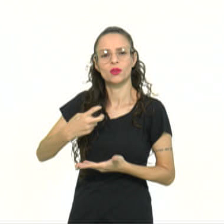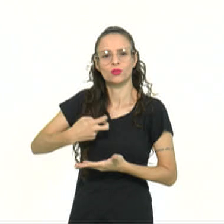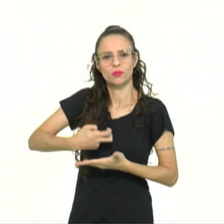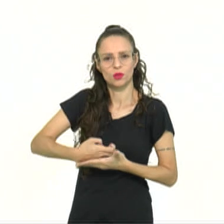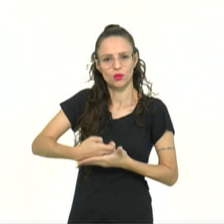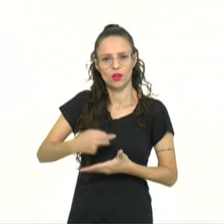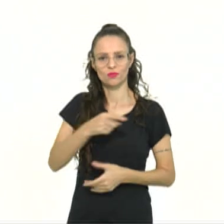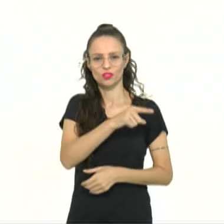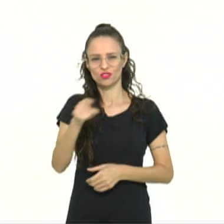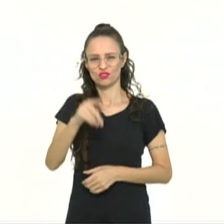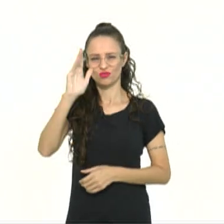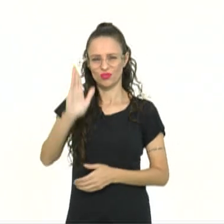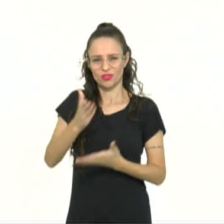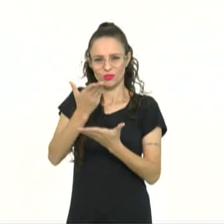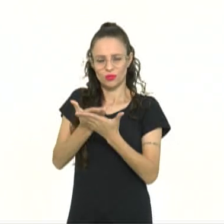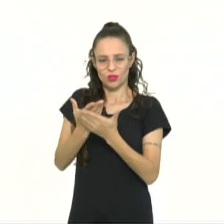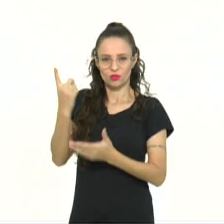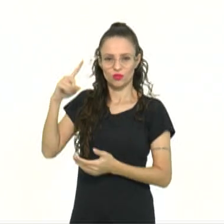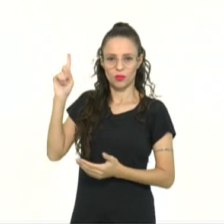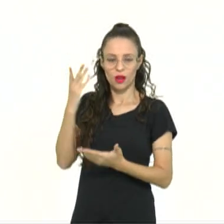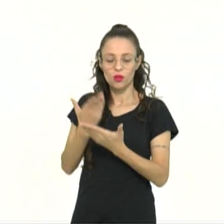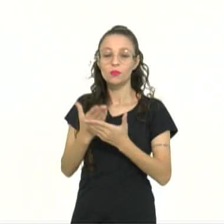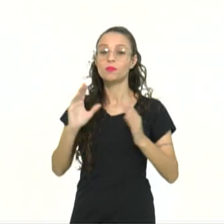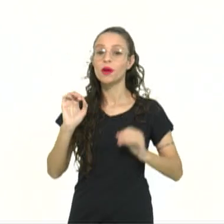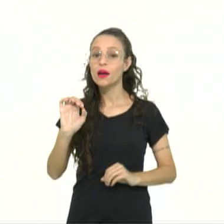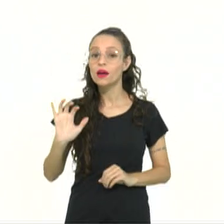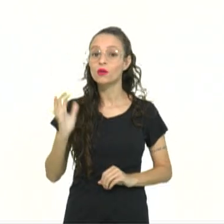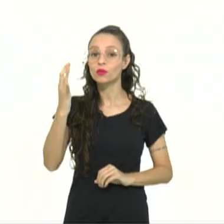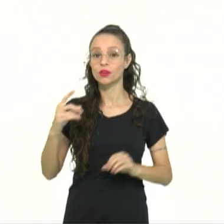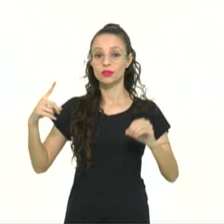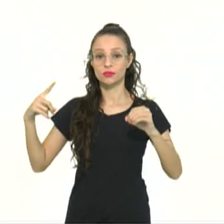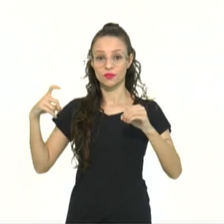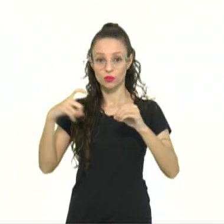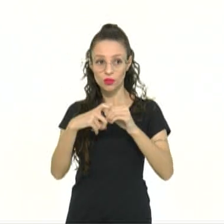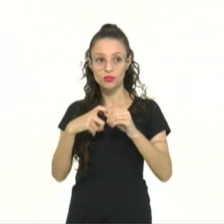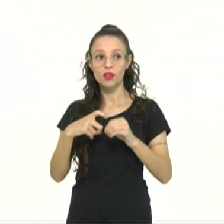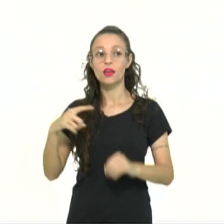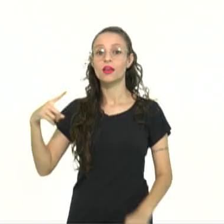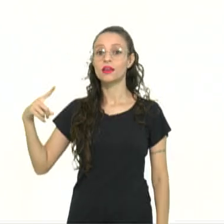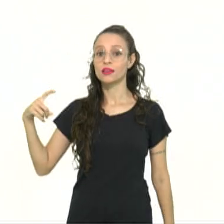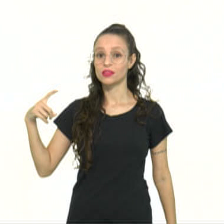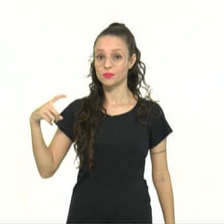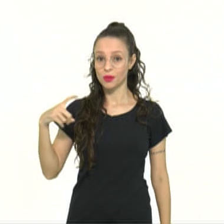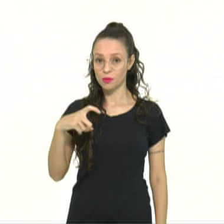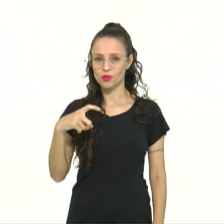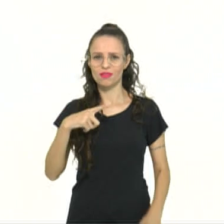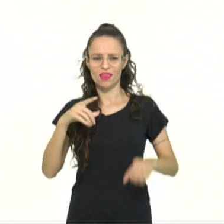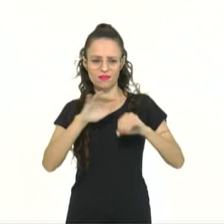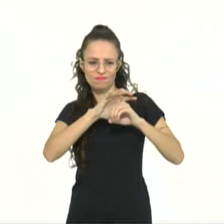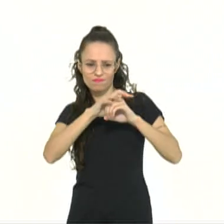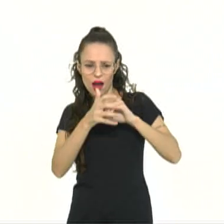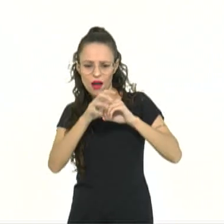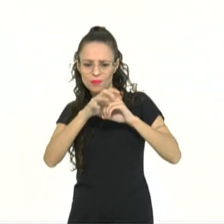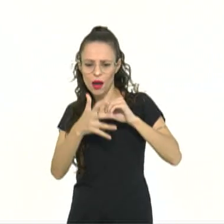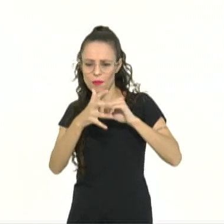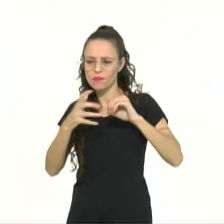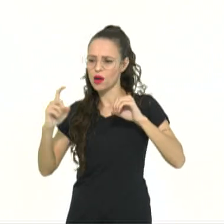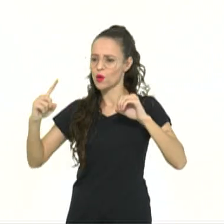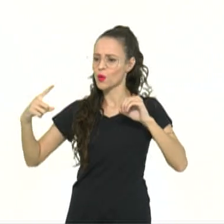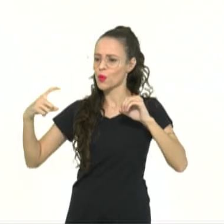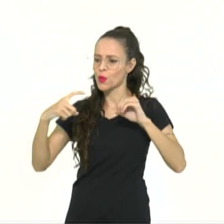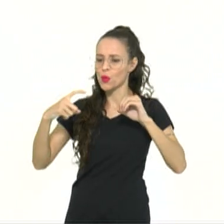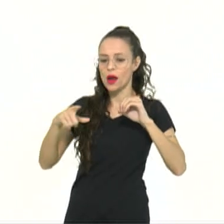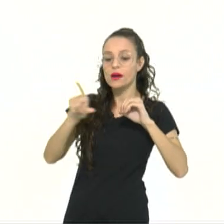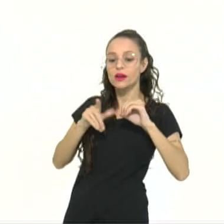aula, beleza? Para que ocorra a fecundação, o espermatozoide deve atravessar uma série de camadas antes de penetrar